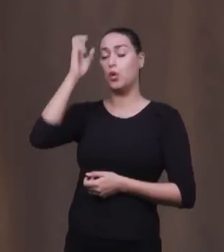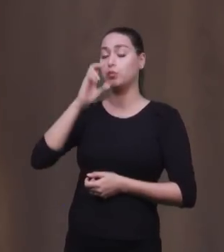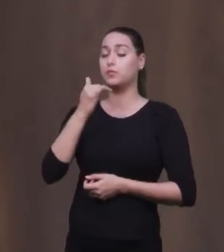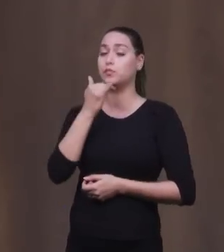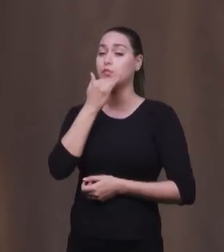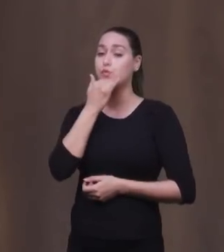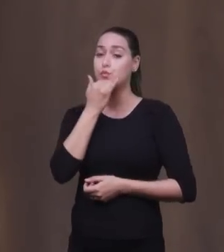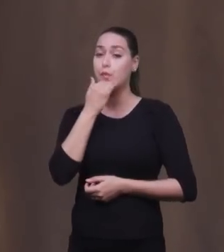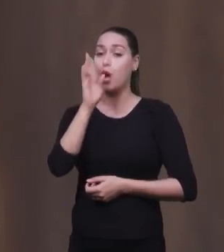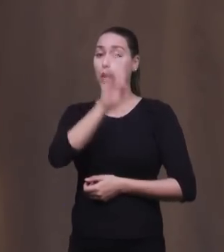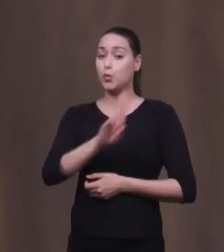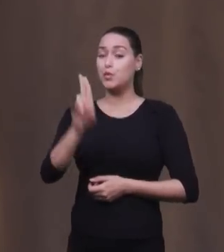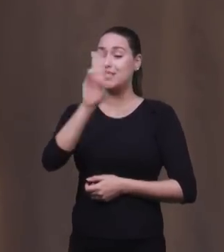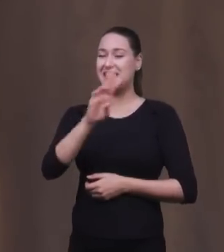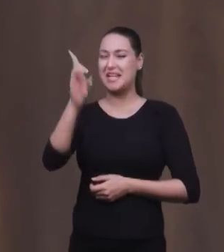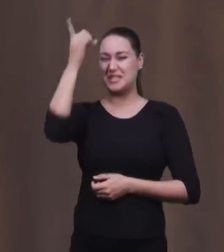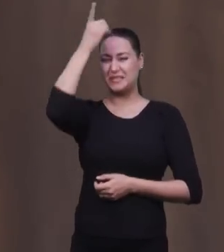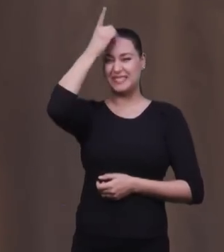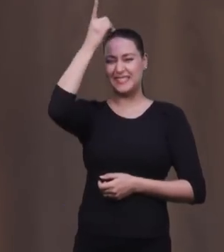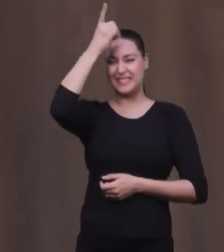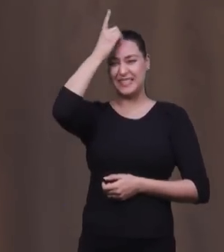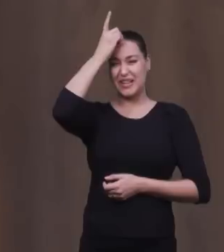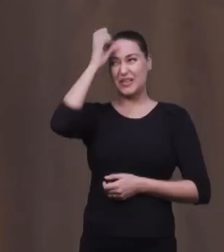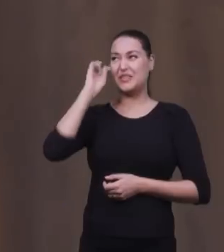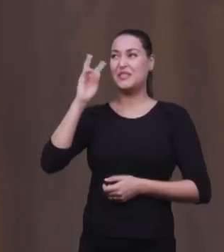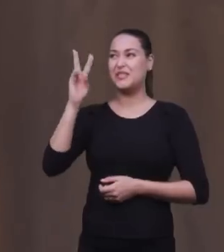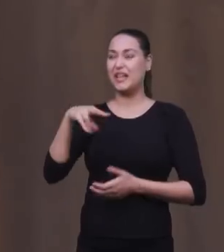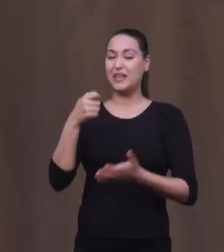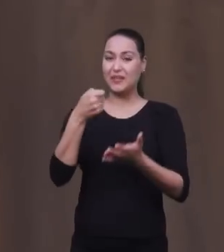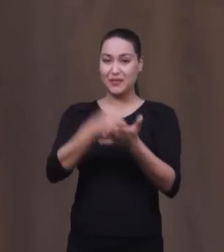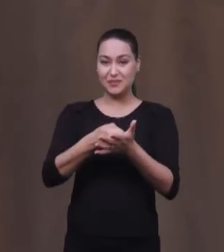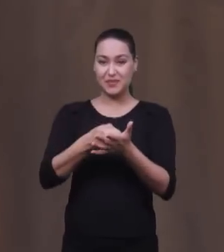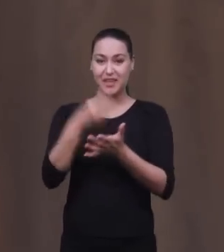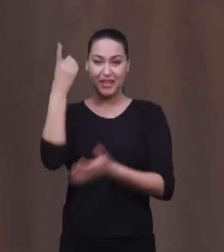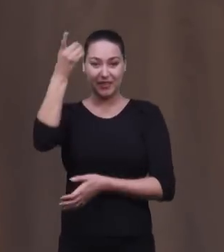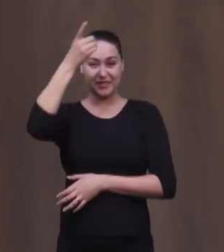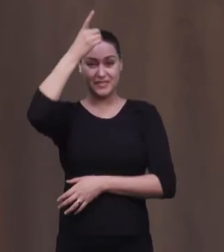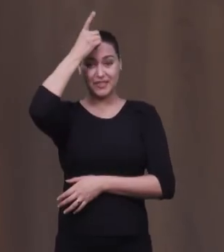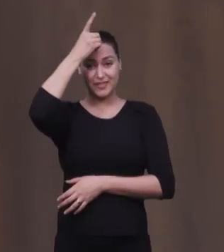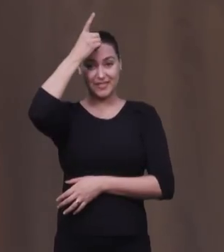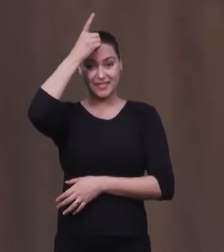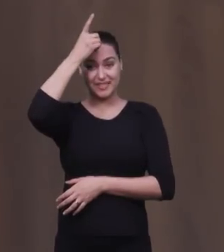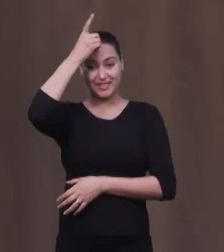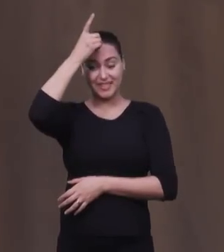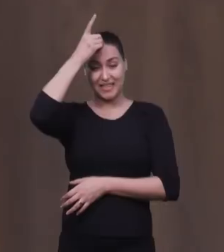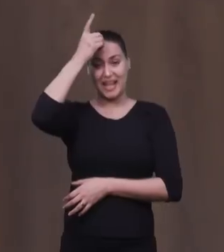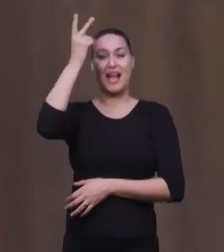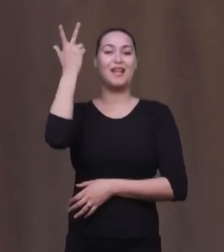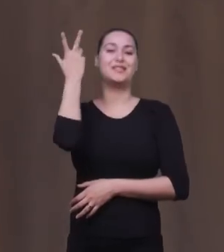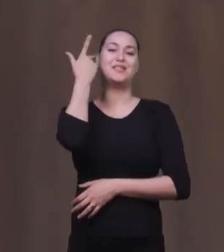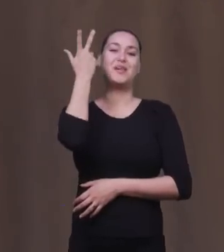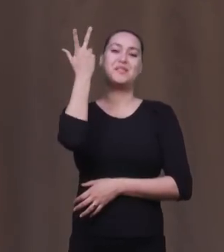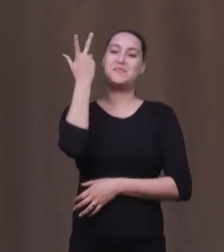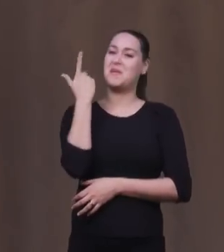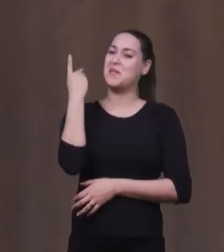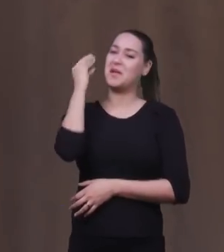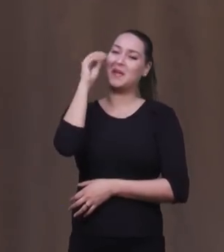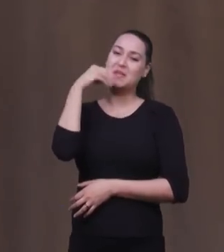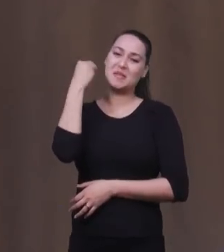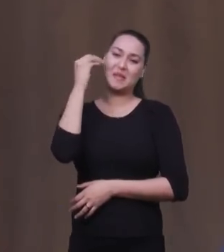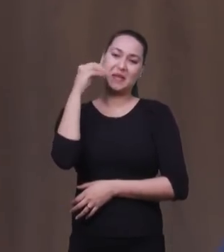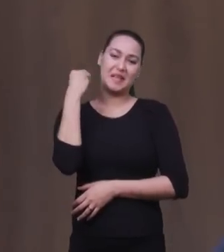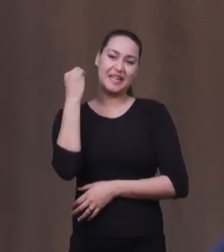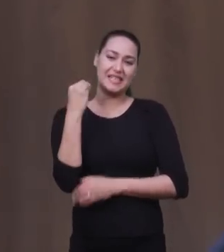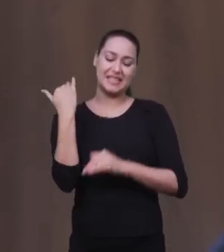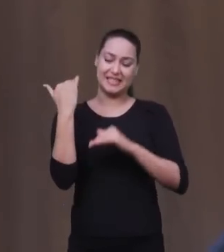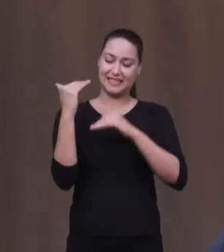dom espiritual e ele, portanto, vê cumprir aquilo que o Senhor está revelando a ele no dom espiritual, aí automaticamente a